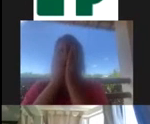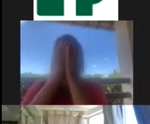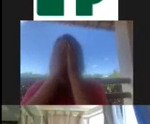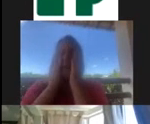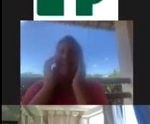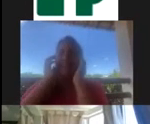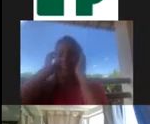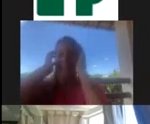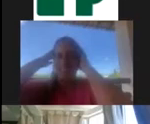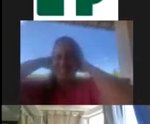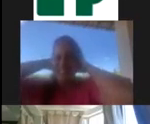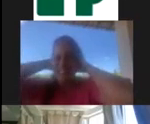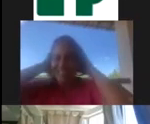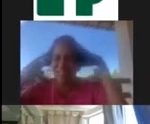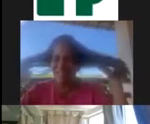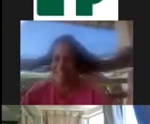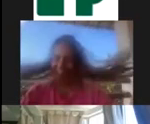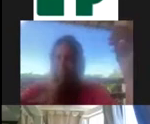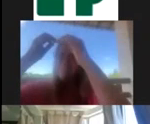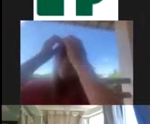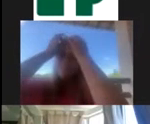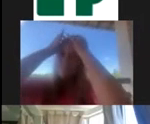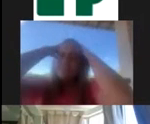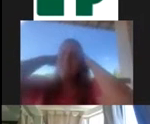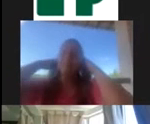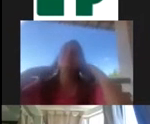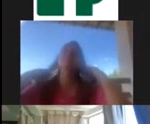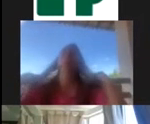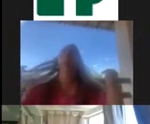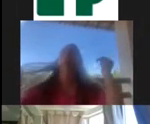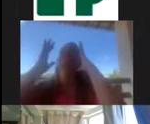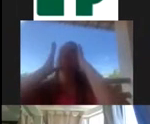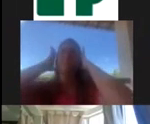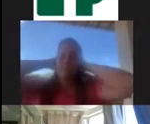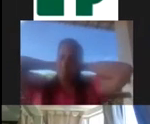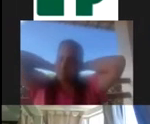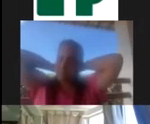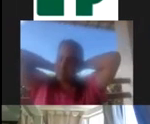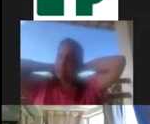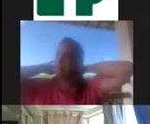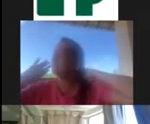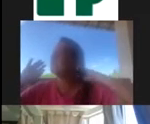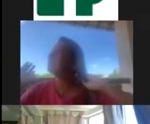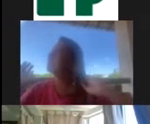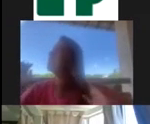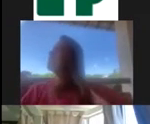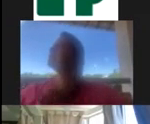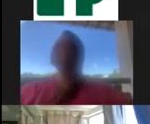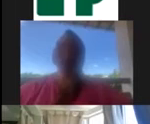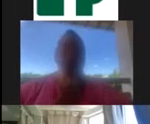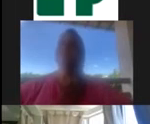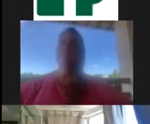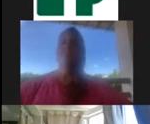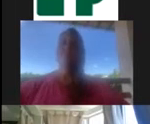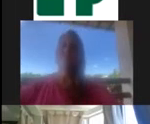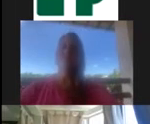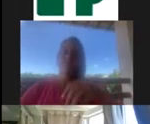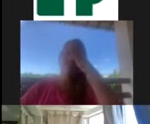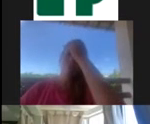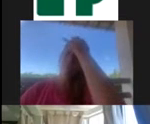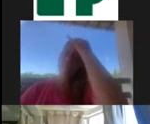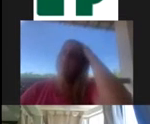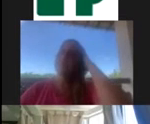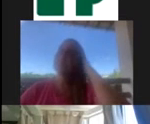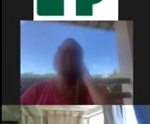Agora eu estou te ouvindo. Eu quero deixar aqui para o pessoal a resolução do CNJ, o 358 de 2020.